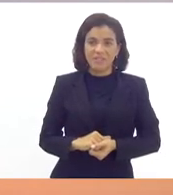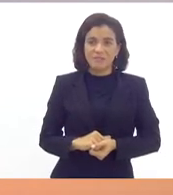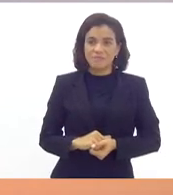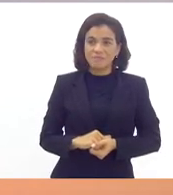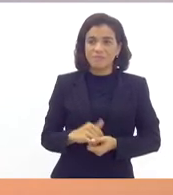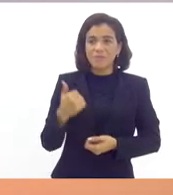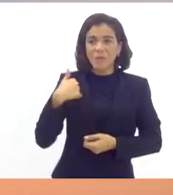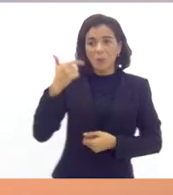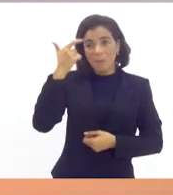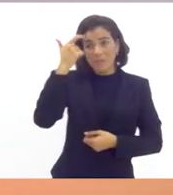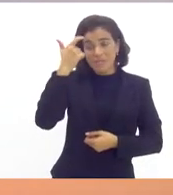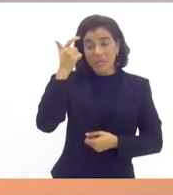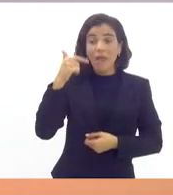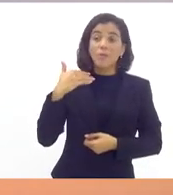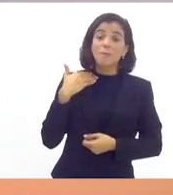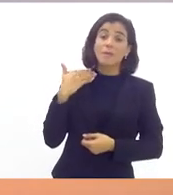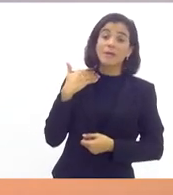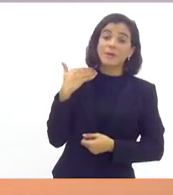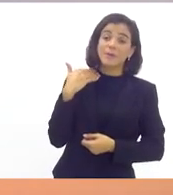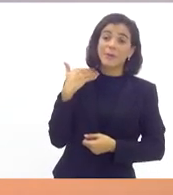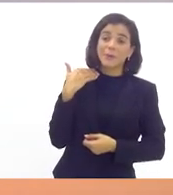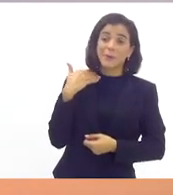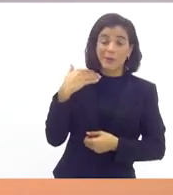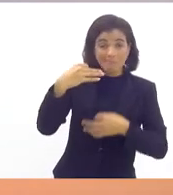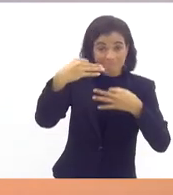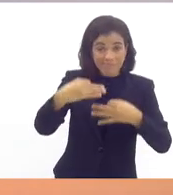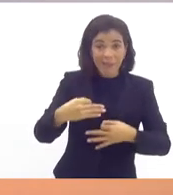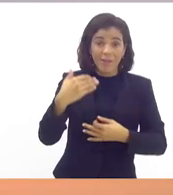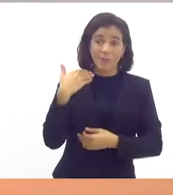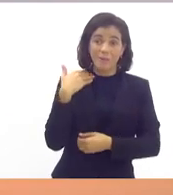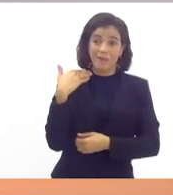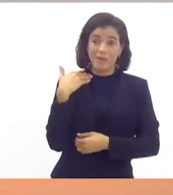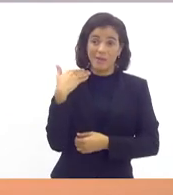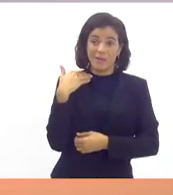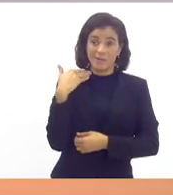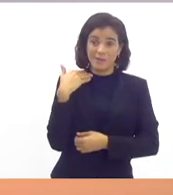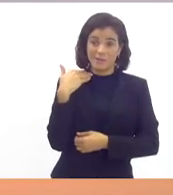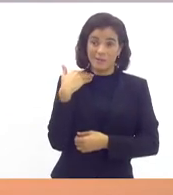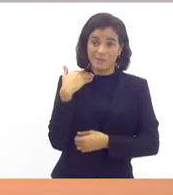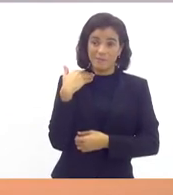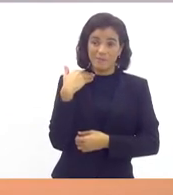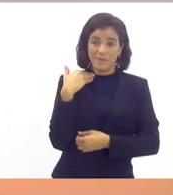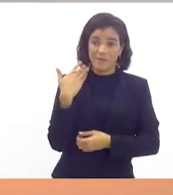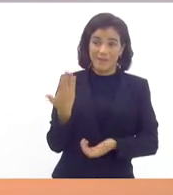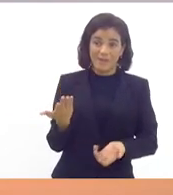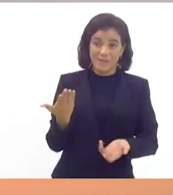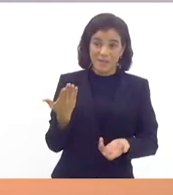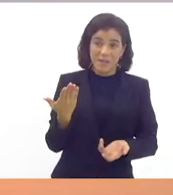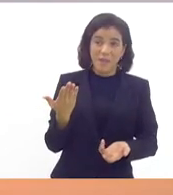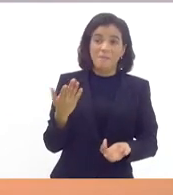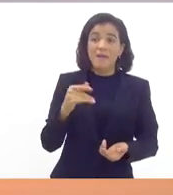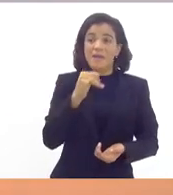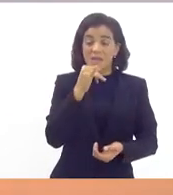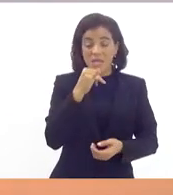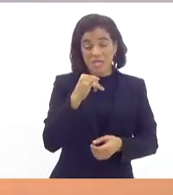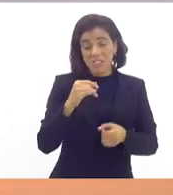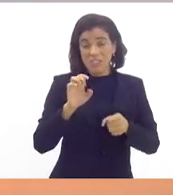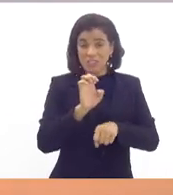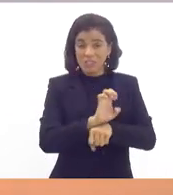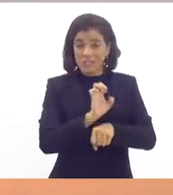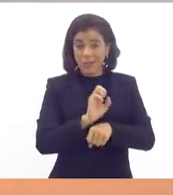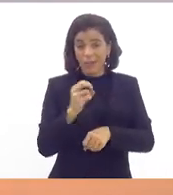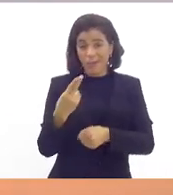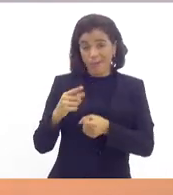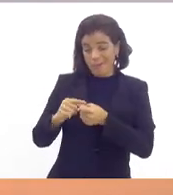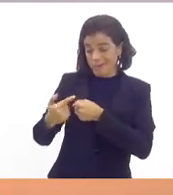O que é o Conselho Federativo? É um banco. Literalmente, ele é um banco. Ele é um banco que administra recursos de terceiros, seja dos estados, municípios, seja